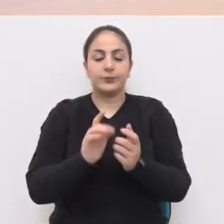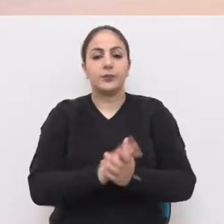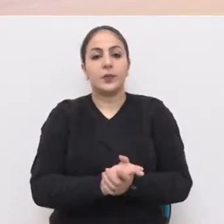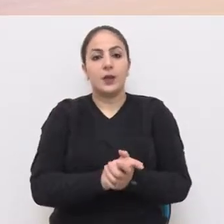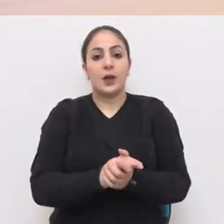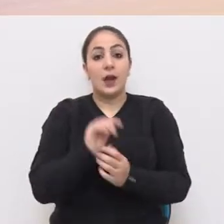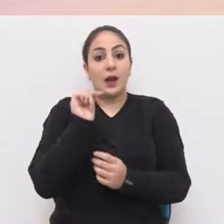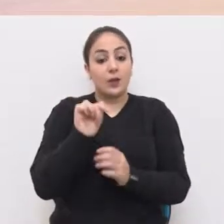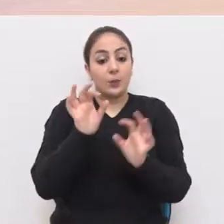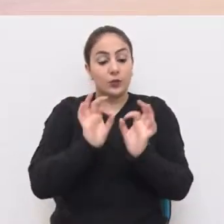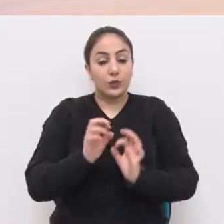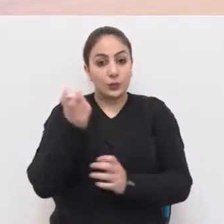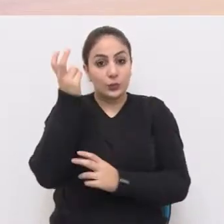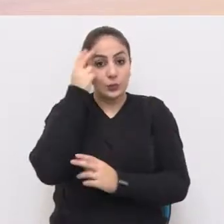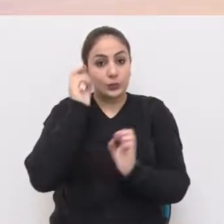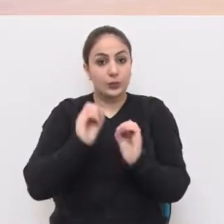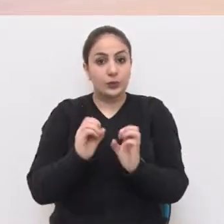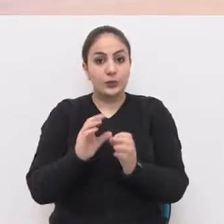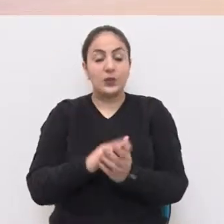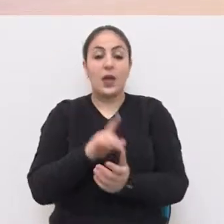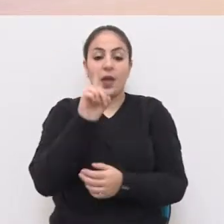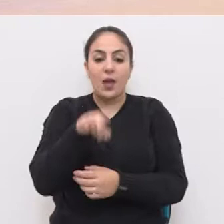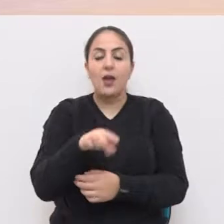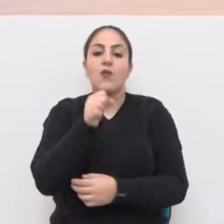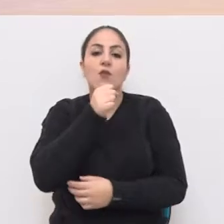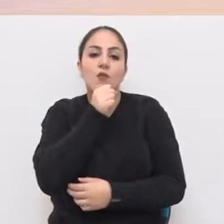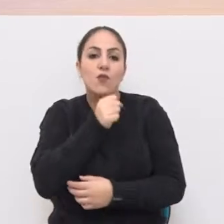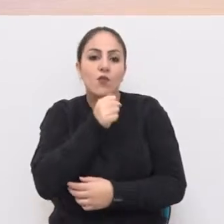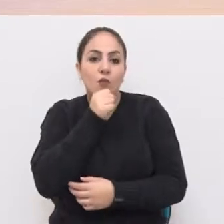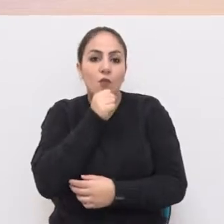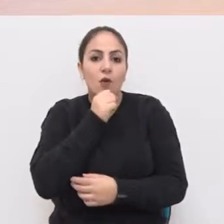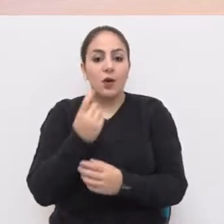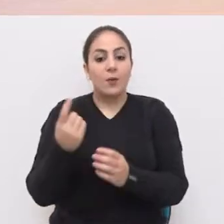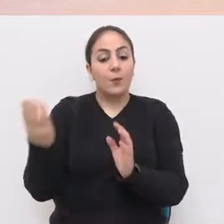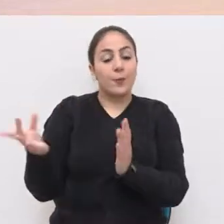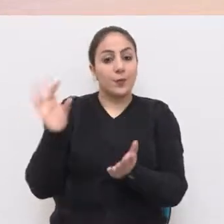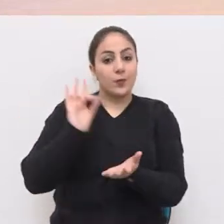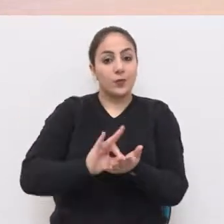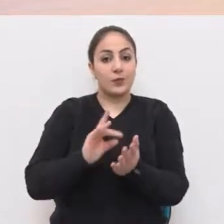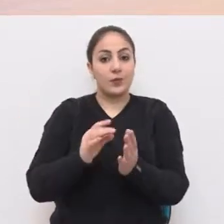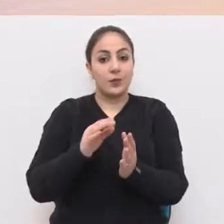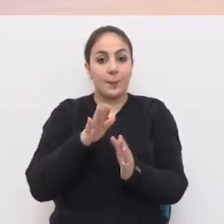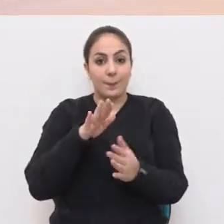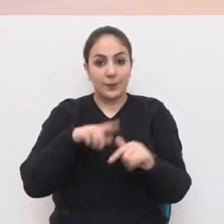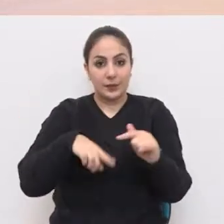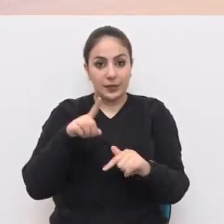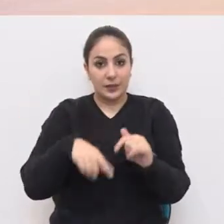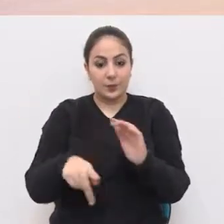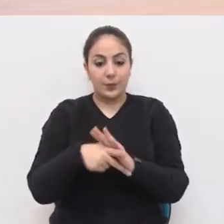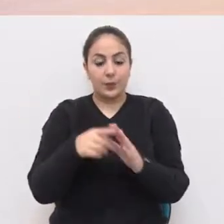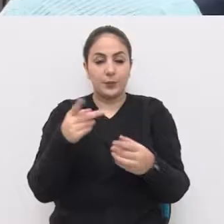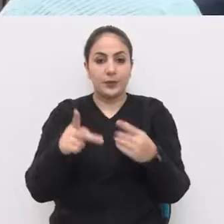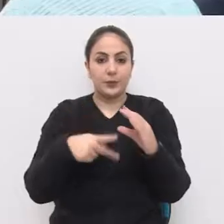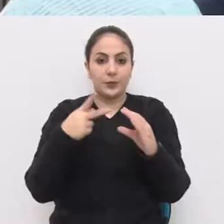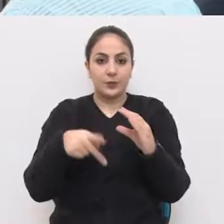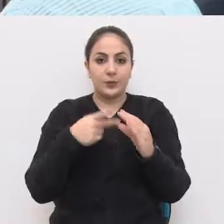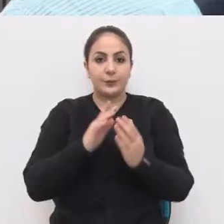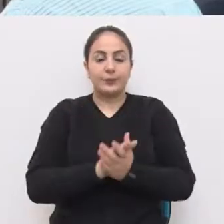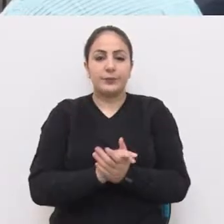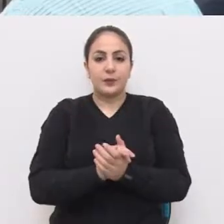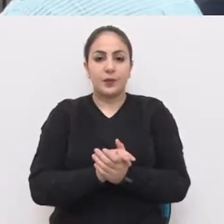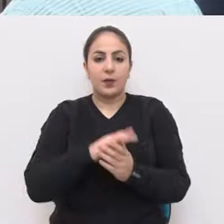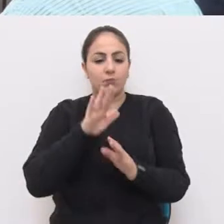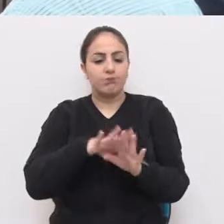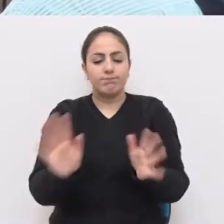é o vovô foi o nome escolhido por Leandro Rosso para intitular a nova matéria que está tramitando no Legislativo. Além